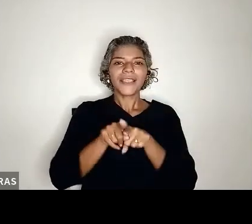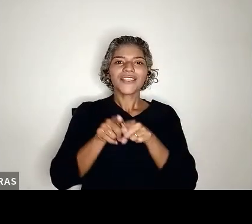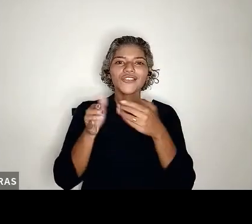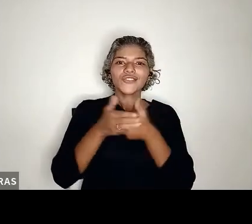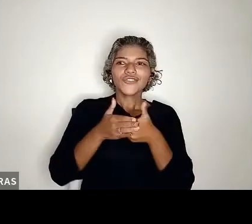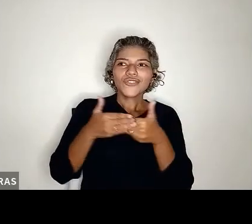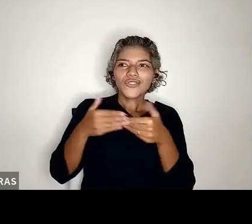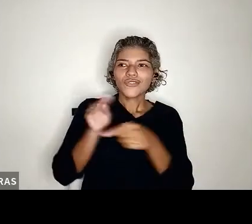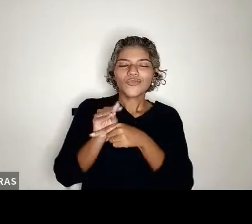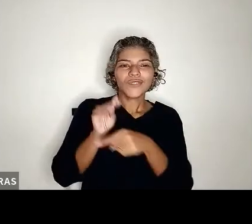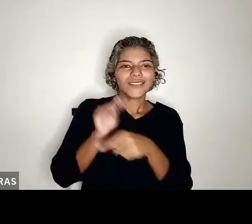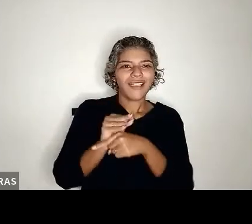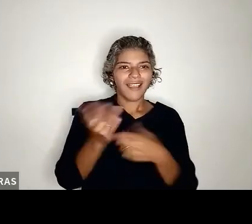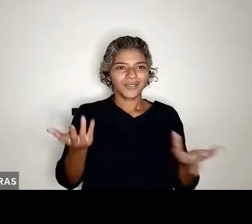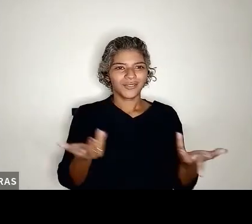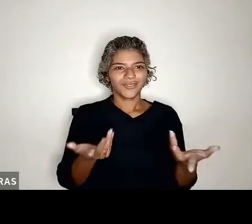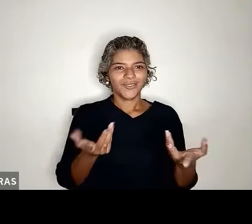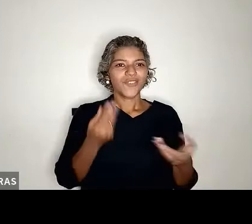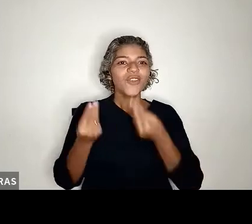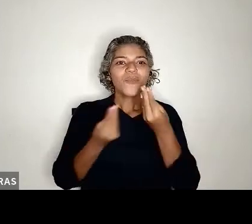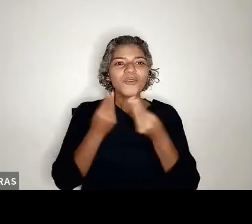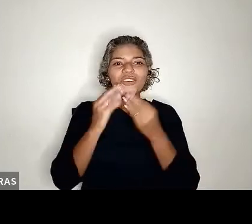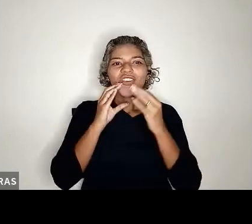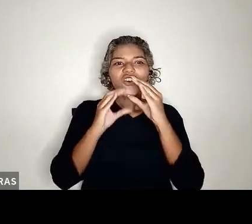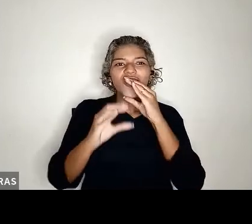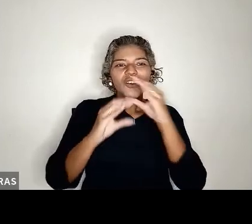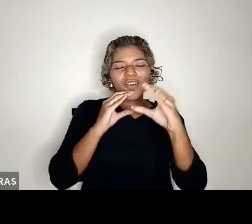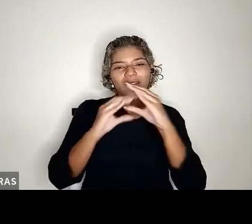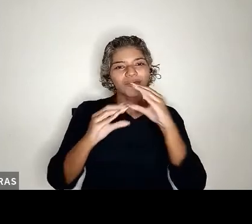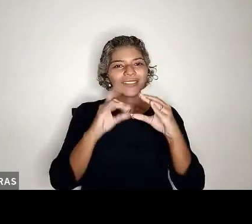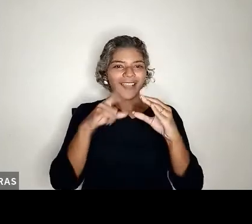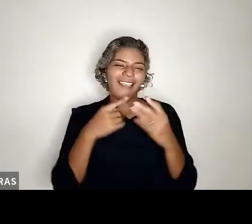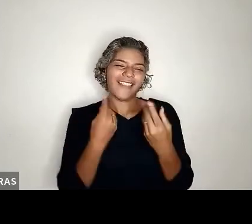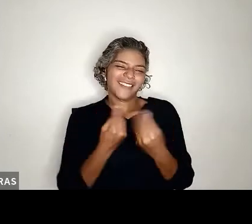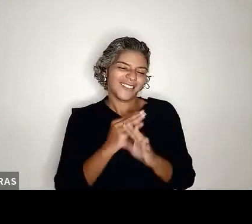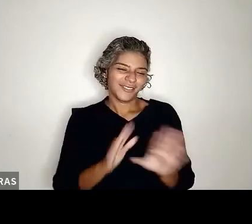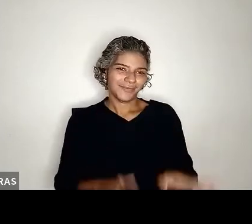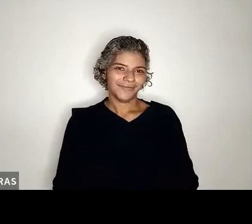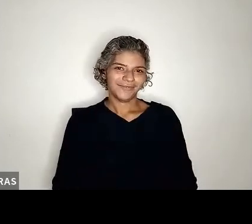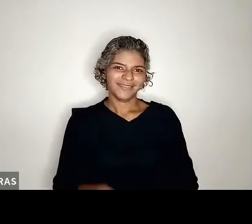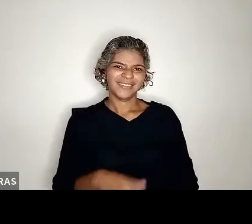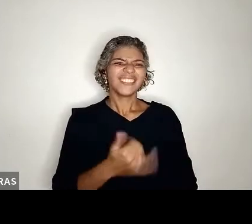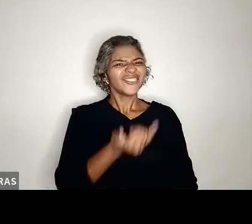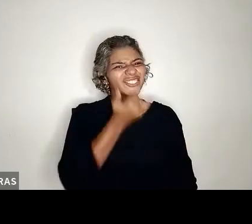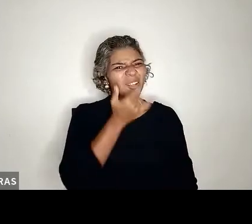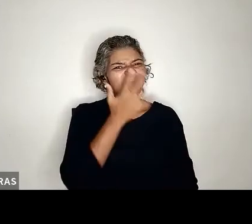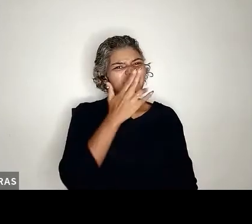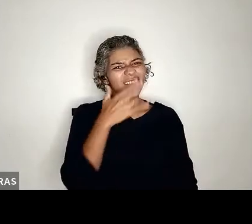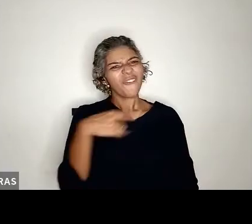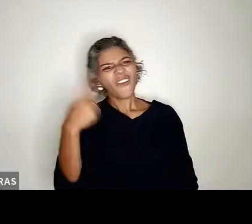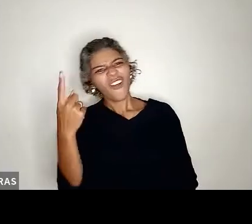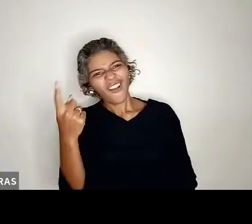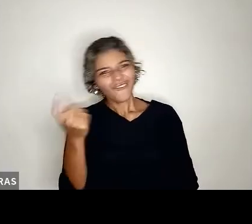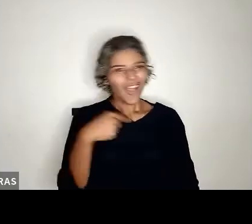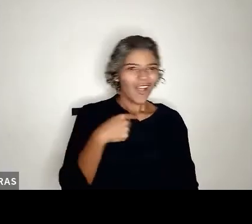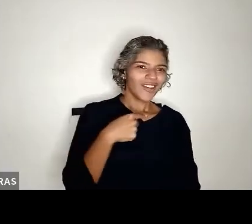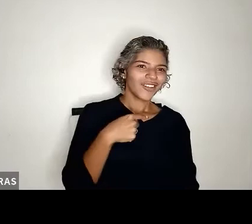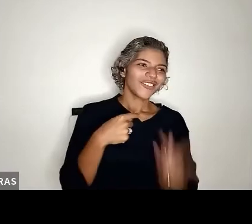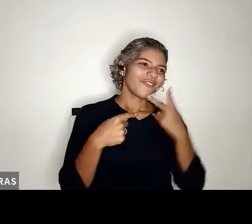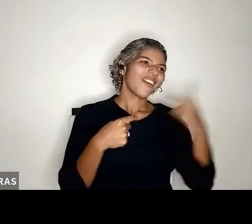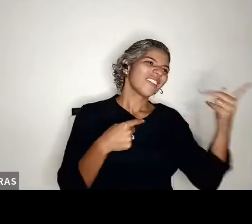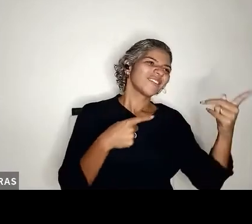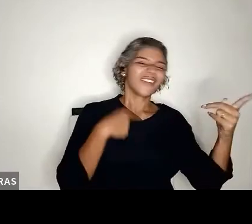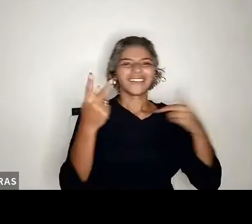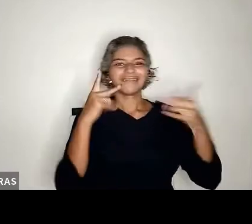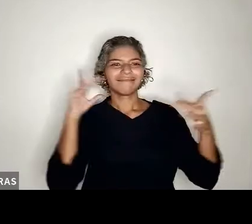ciência, na forma de comunicar a ciência. Né? Mas, enfim, eu estou indo e voltando, porque é isso que dá, né? Você vem para uma conversa, não põe o PowerPoint,